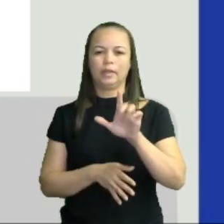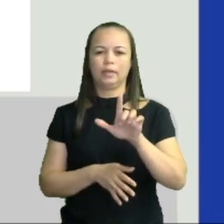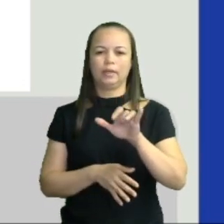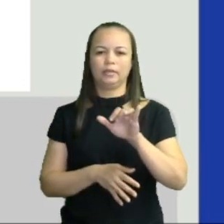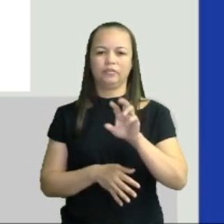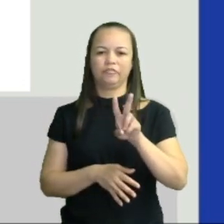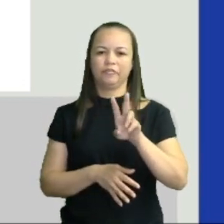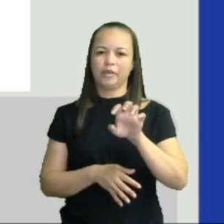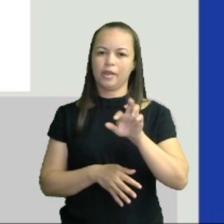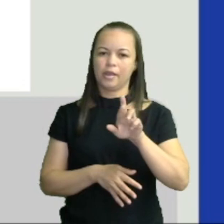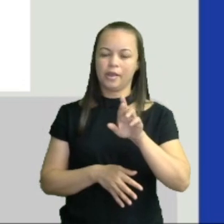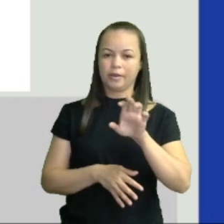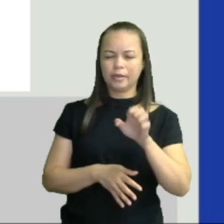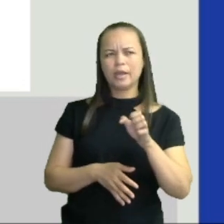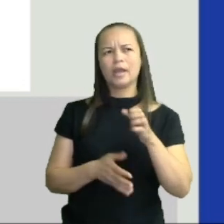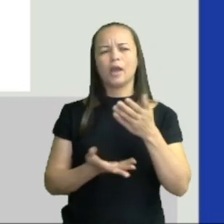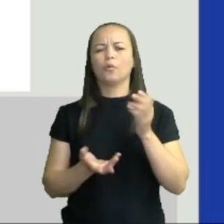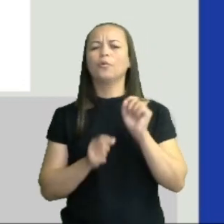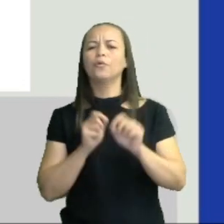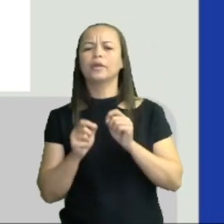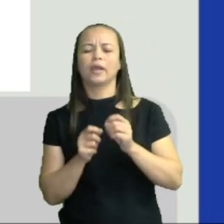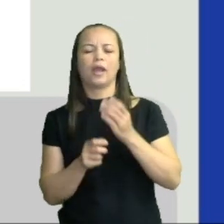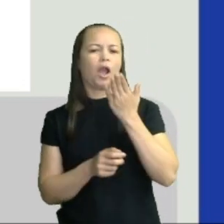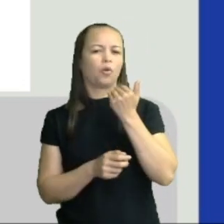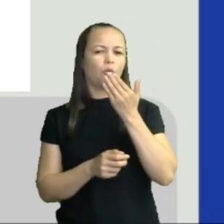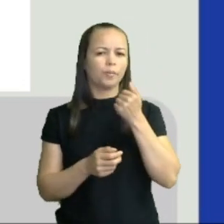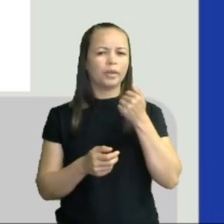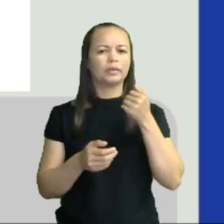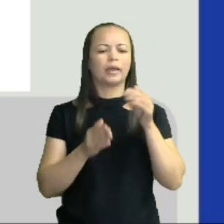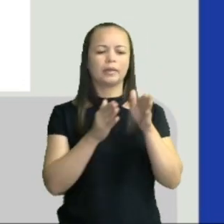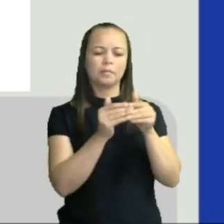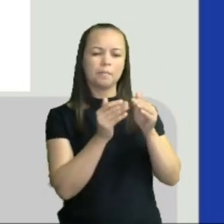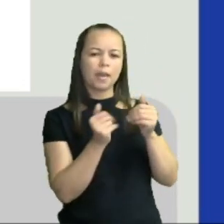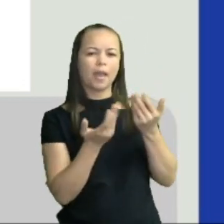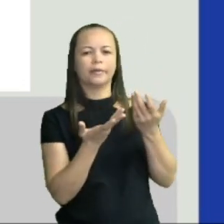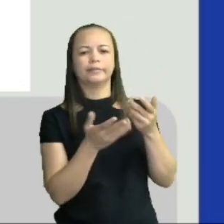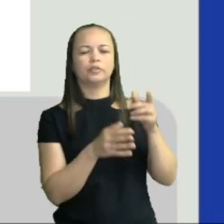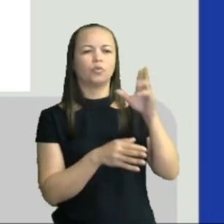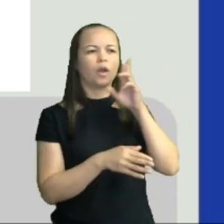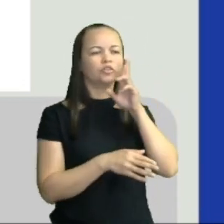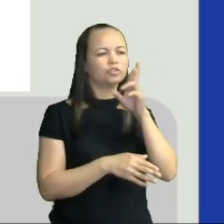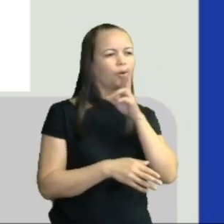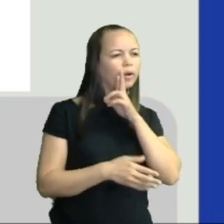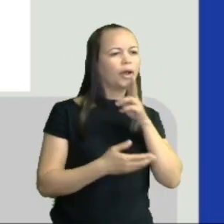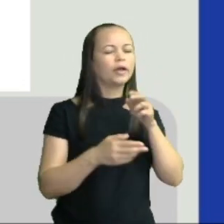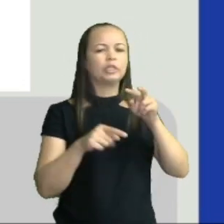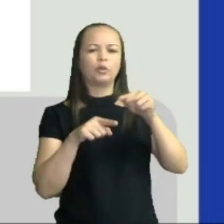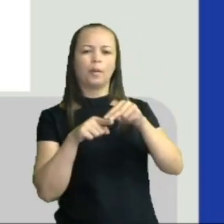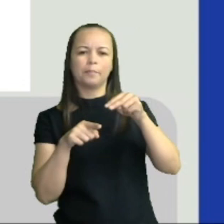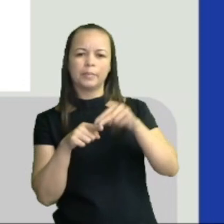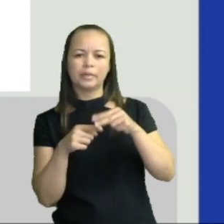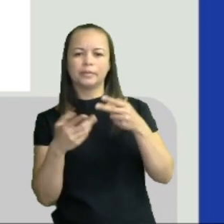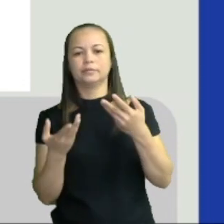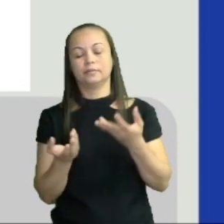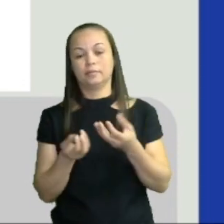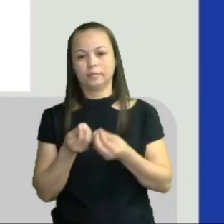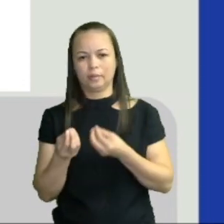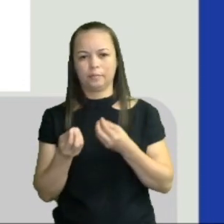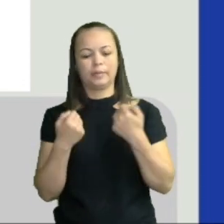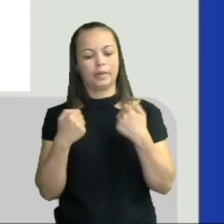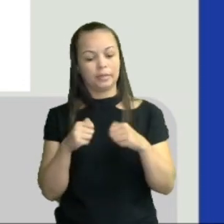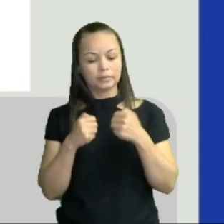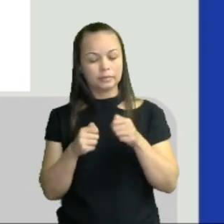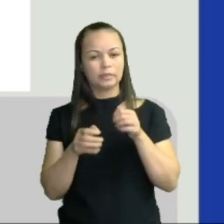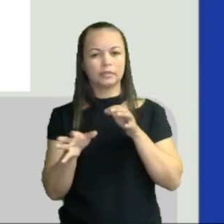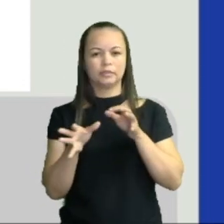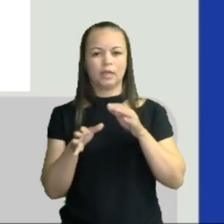mesmo, aquela comida que a gente pede em casa, uma pizza ou uma comida do restaurante, não uma sobremesa. É preciso a gente